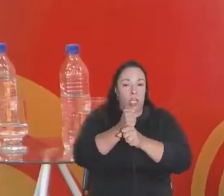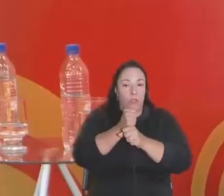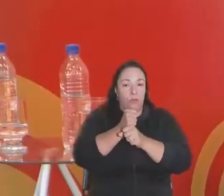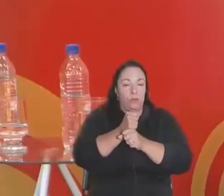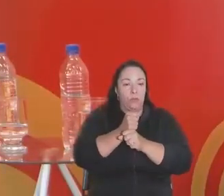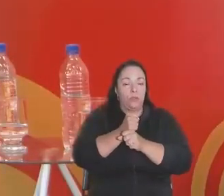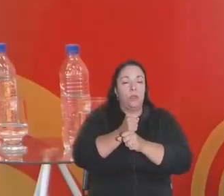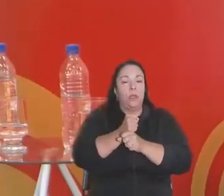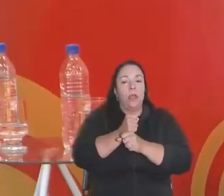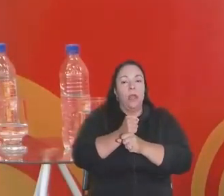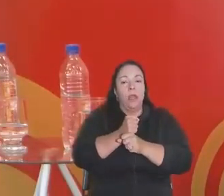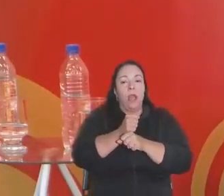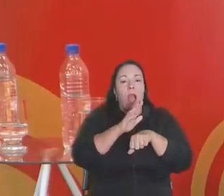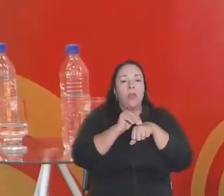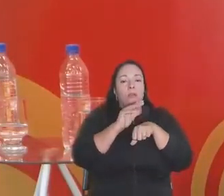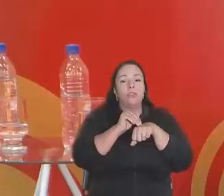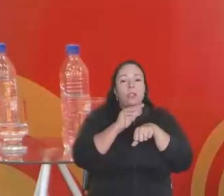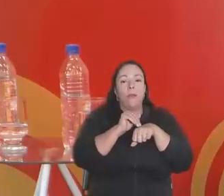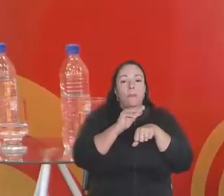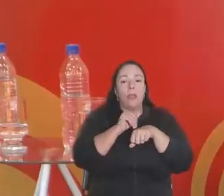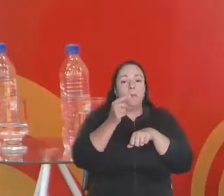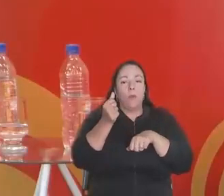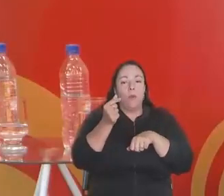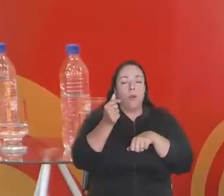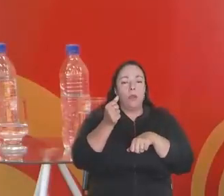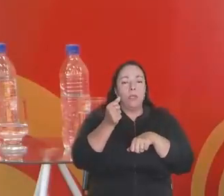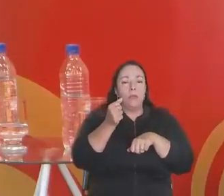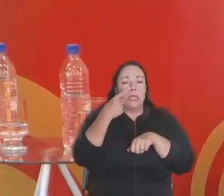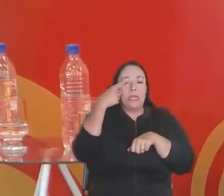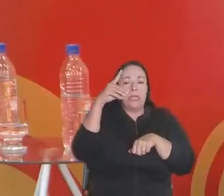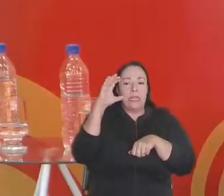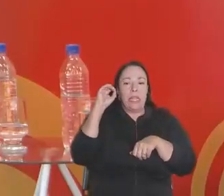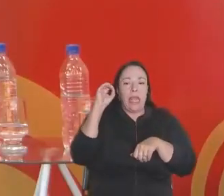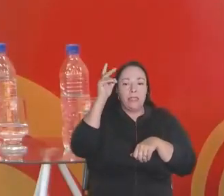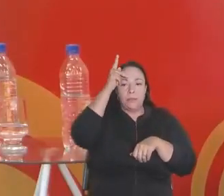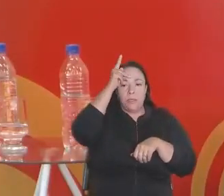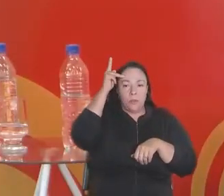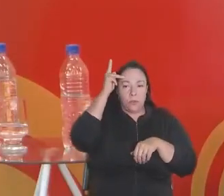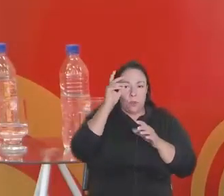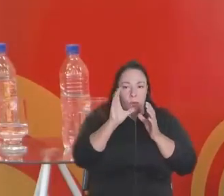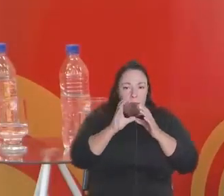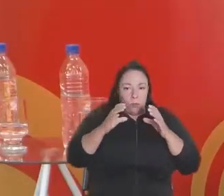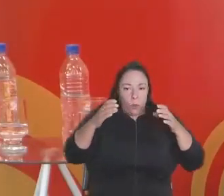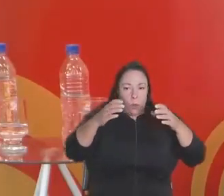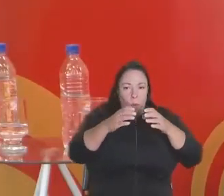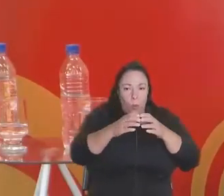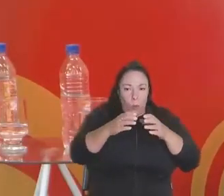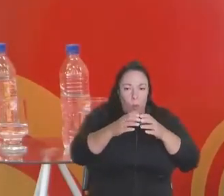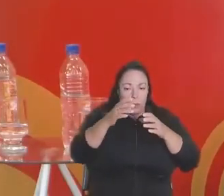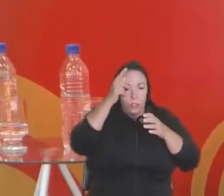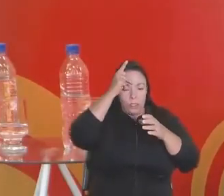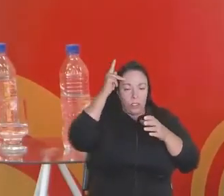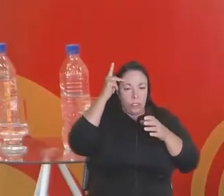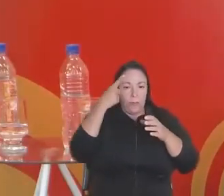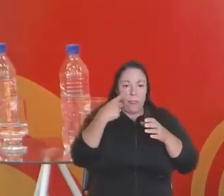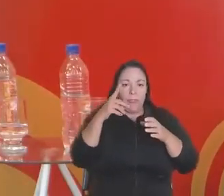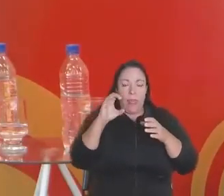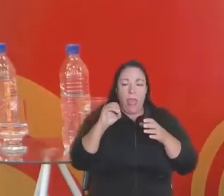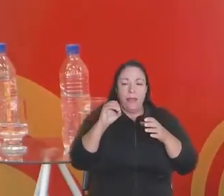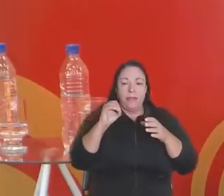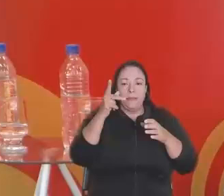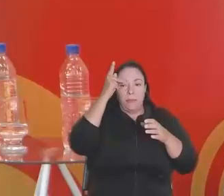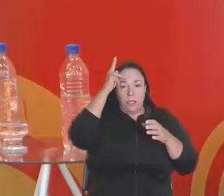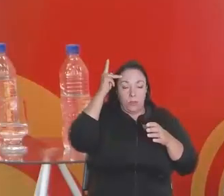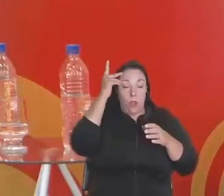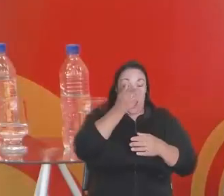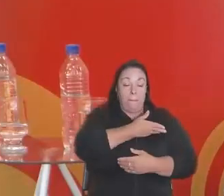para alguns amigos, pouco tempo nós já éramos 10. Né? E até então eram amigos pescadores.